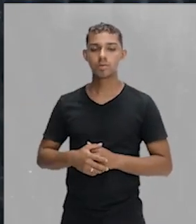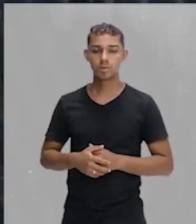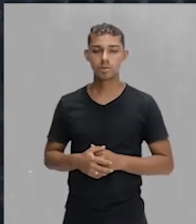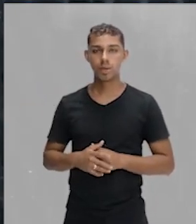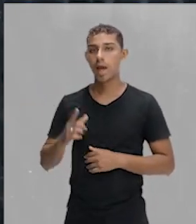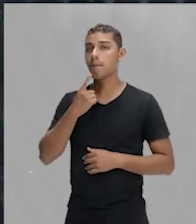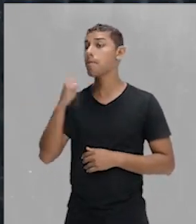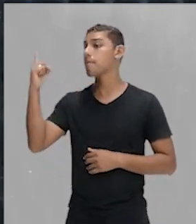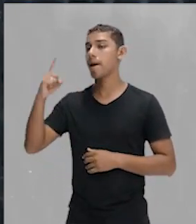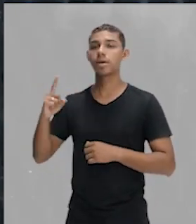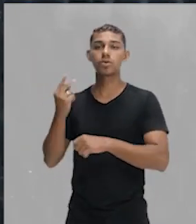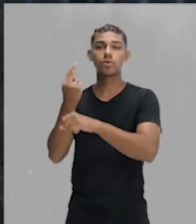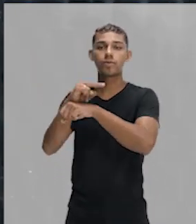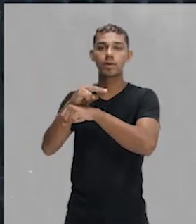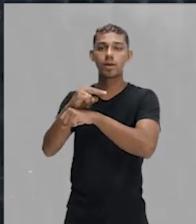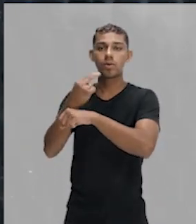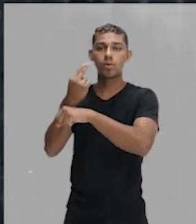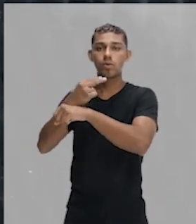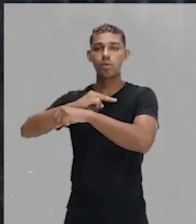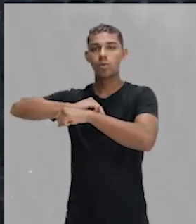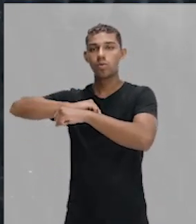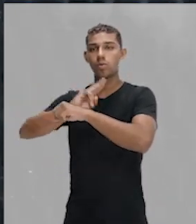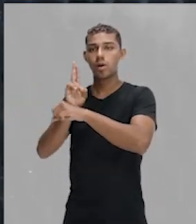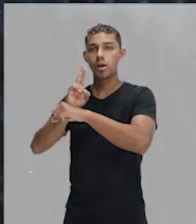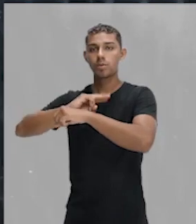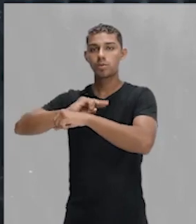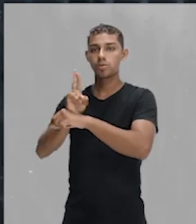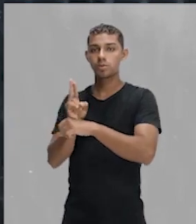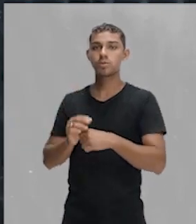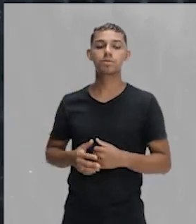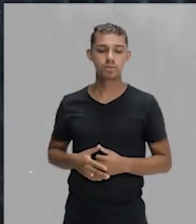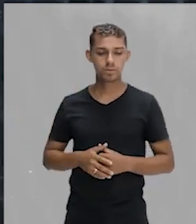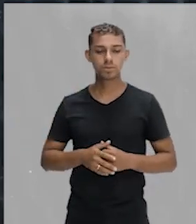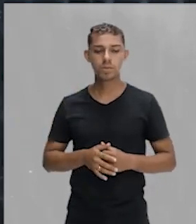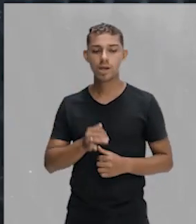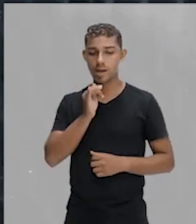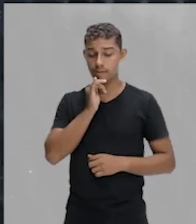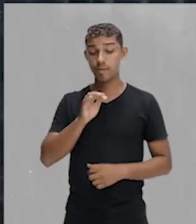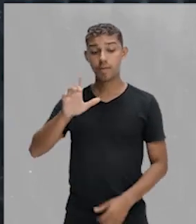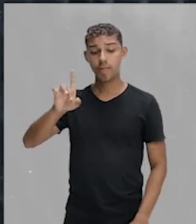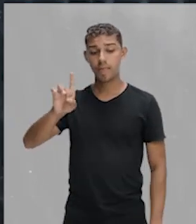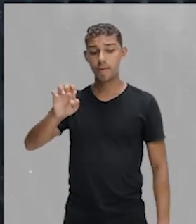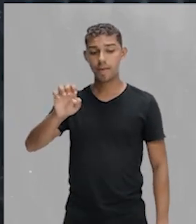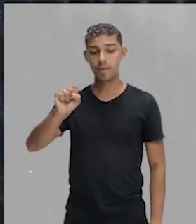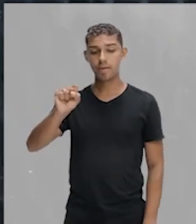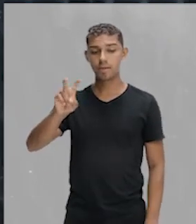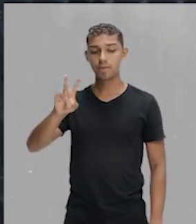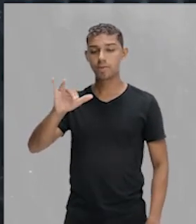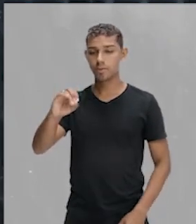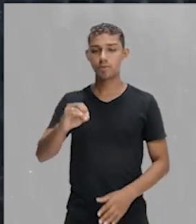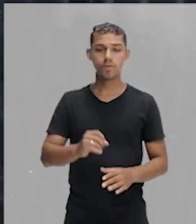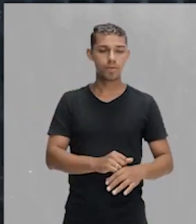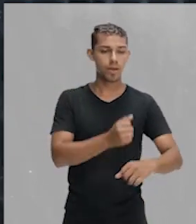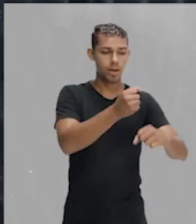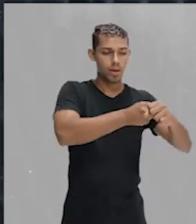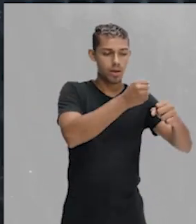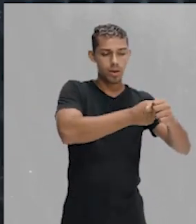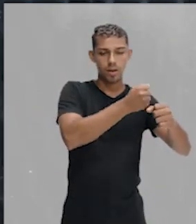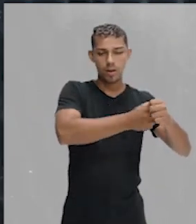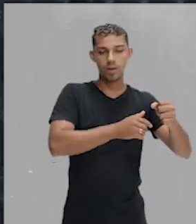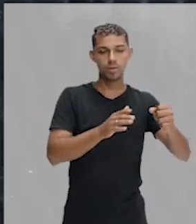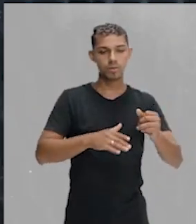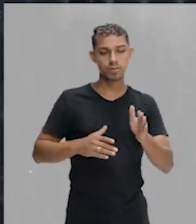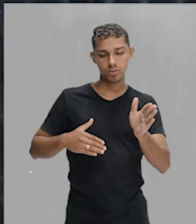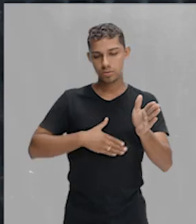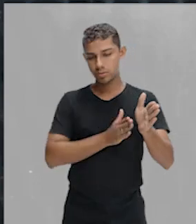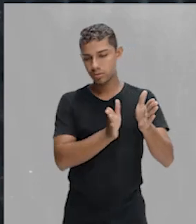curva. Desvio, tá? Eu vou fazer um desvio. Tem uma obra na Jerônimo de Albuquerque, então eles vão me abrir um desvio para